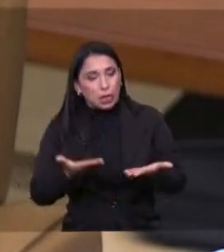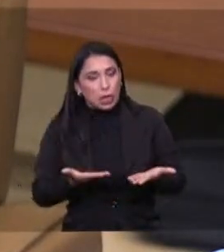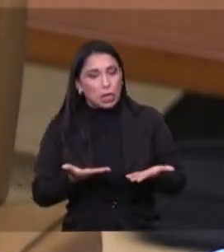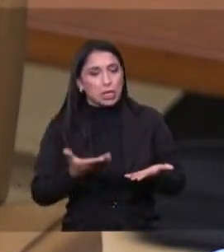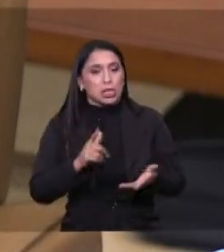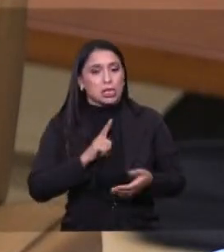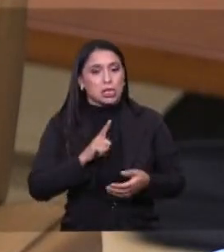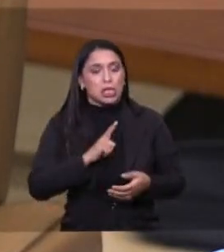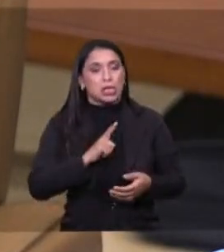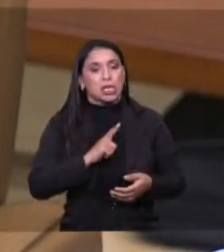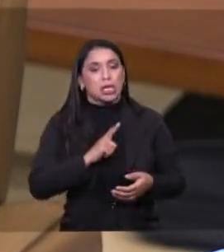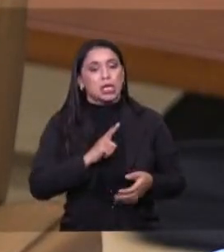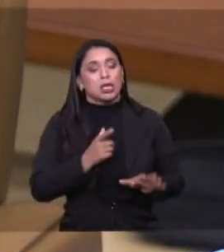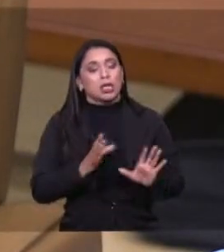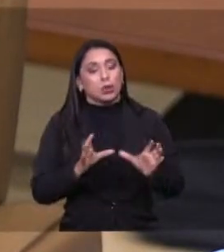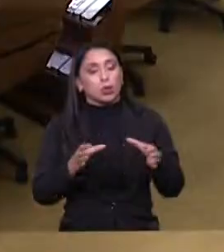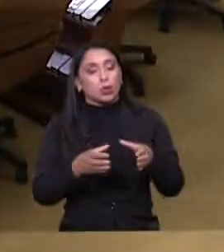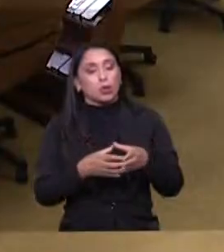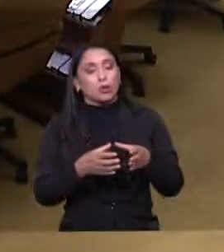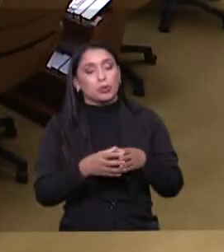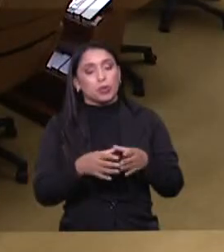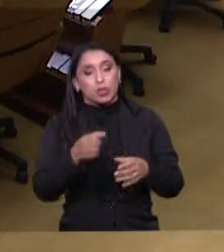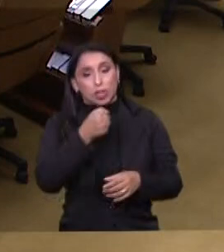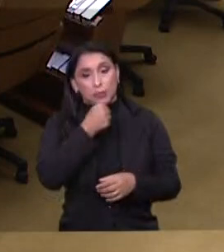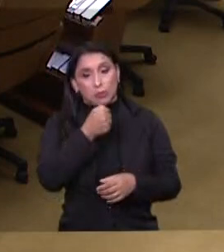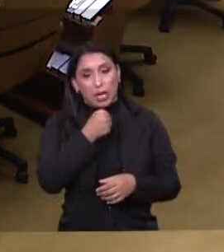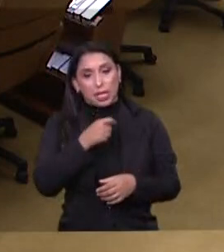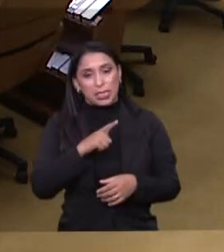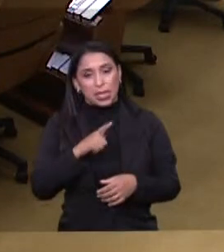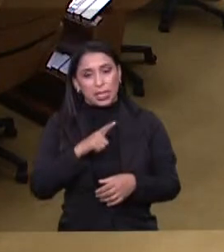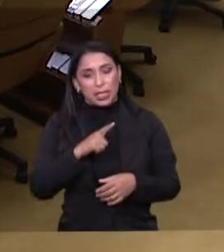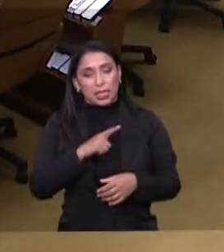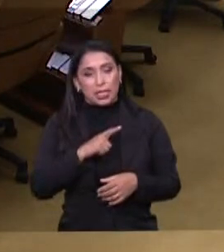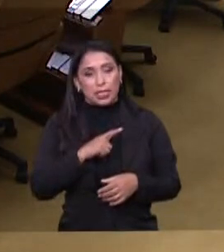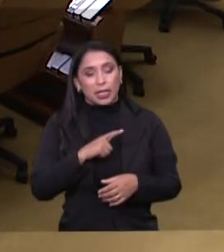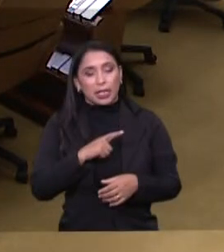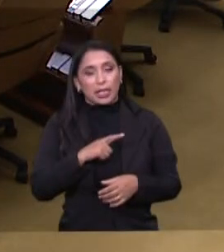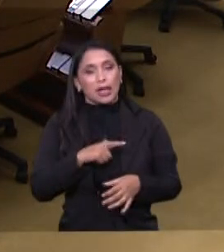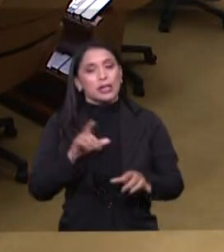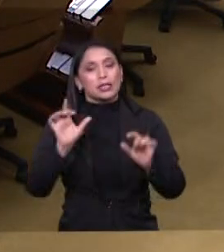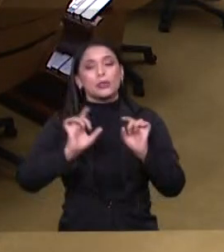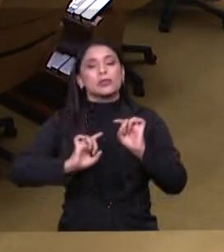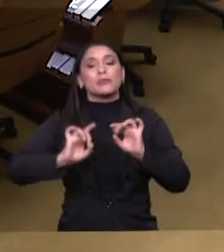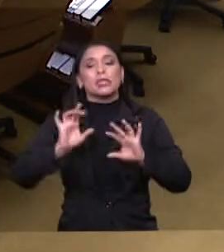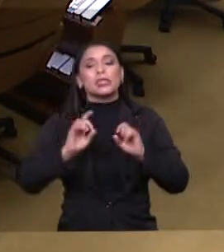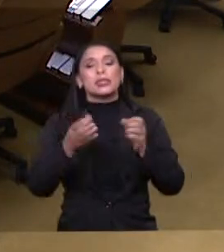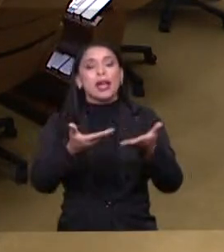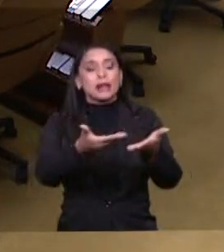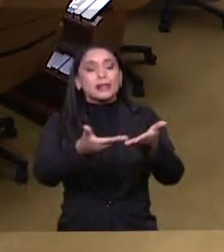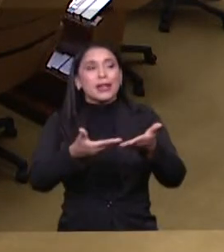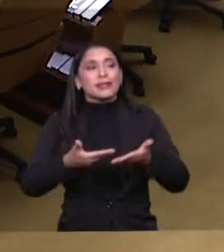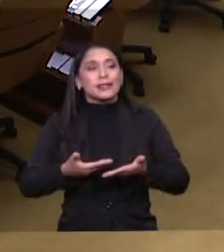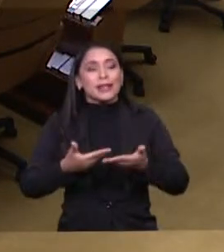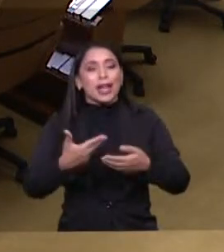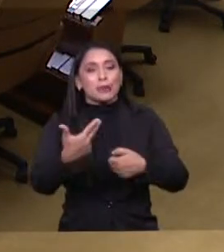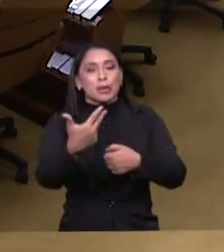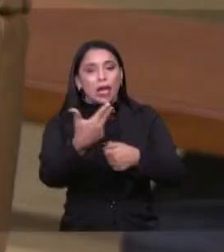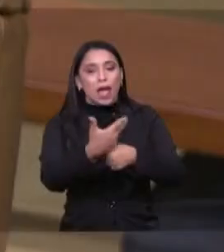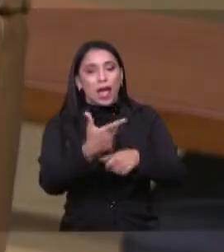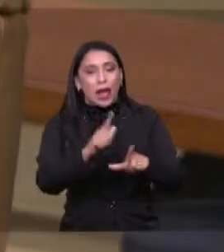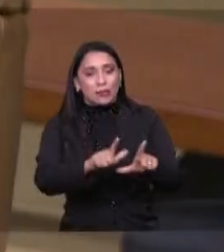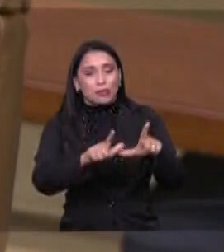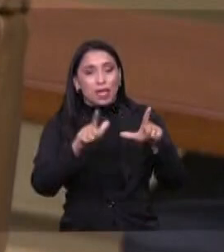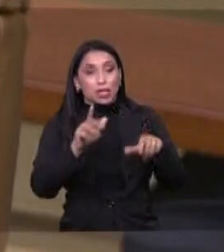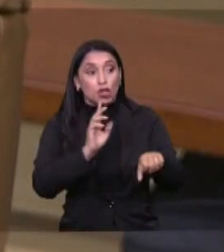determinados veículos de imprensa que acabam tendo até um privilégio de imagens, um privilégio no momento